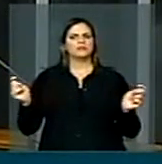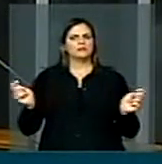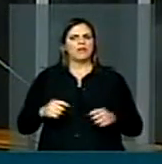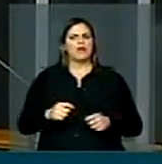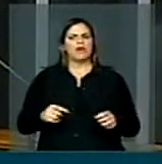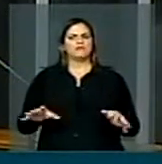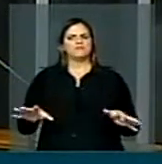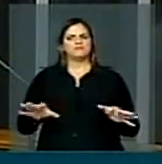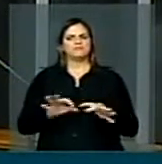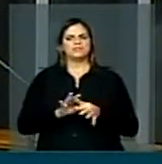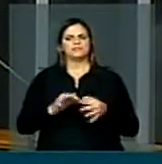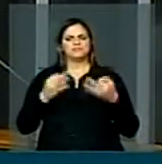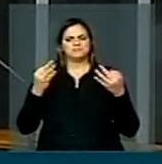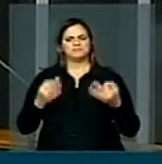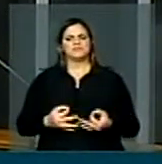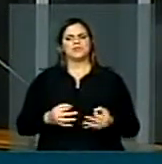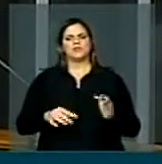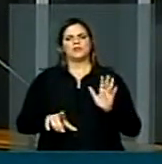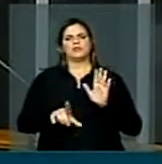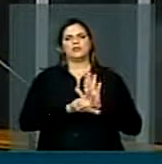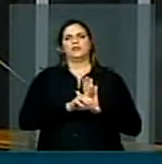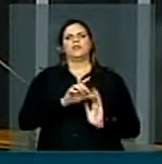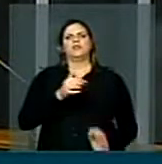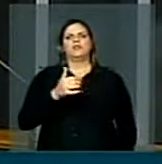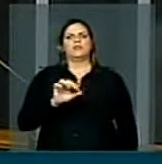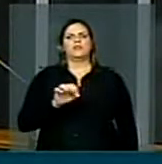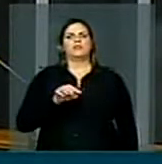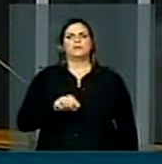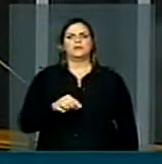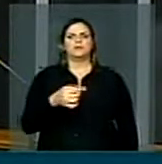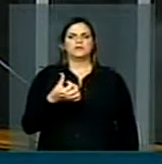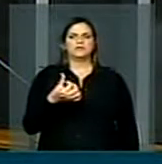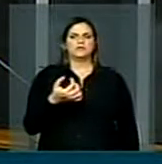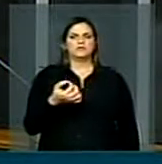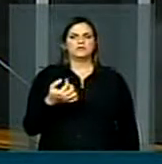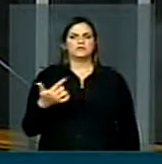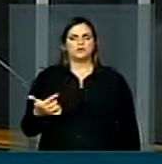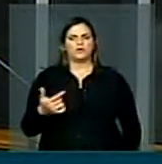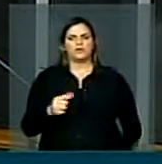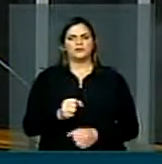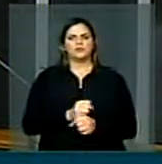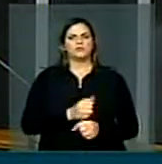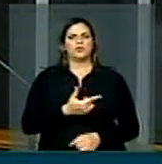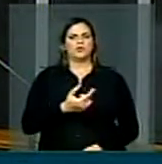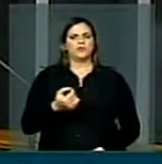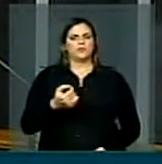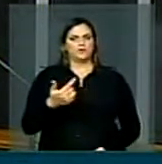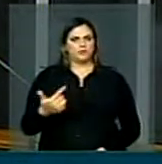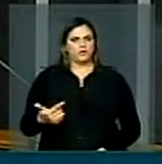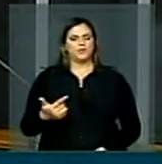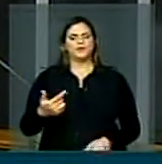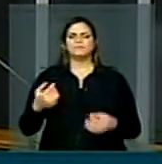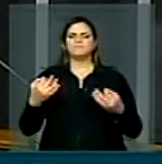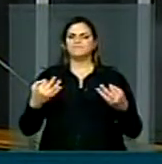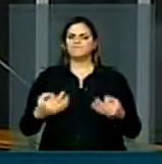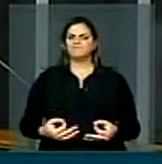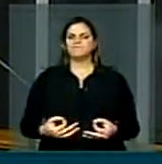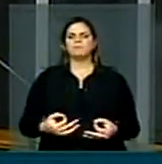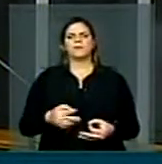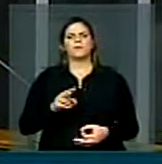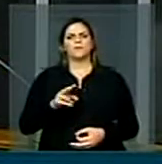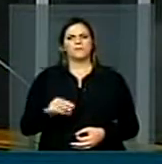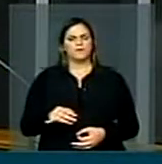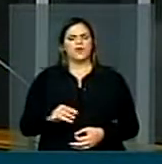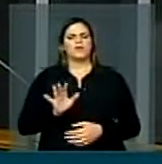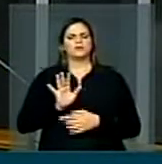ao texto da Lei 10.602 de 2002, para que ela seja, enfim, um instrumento